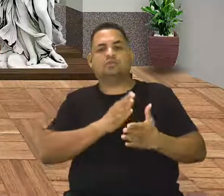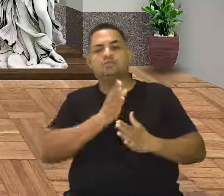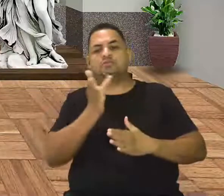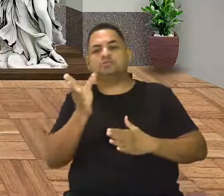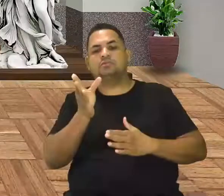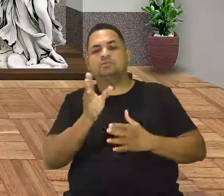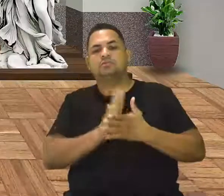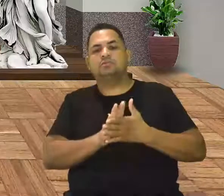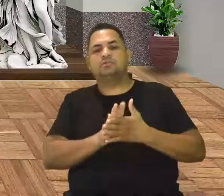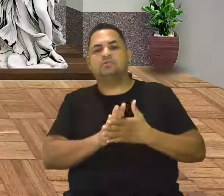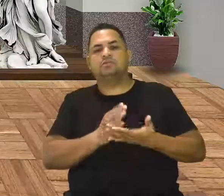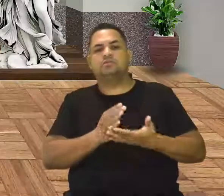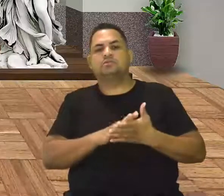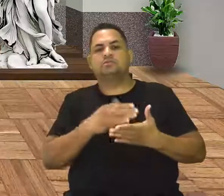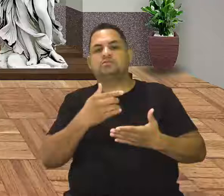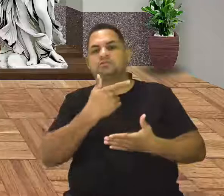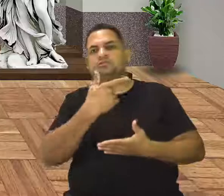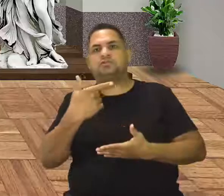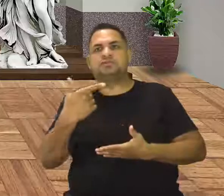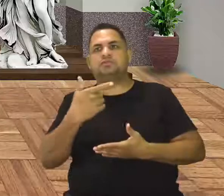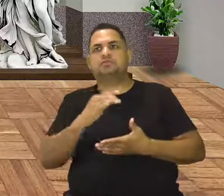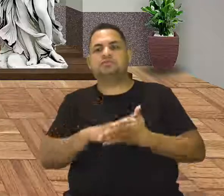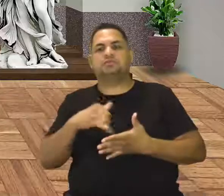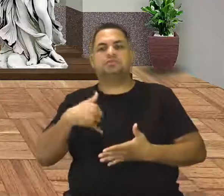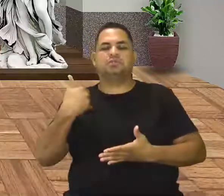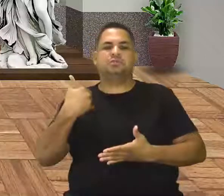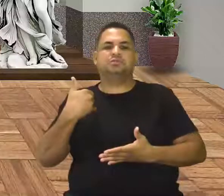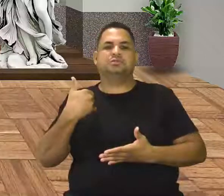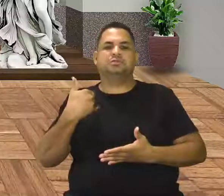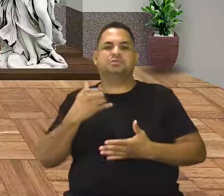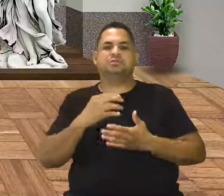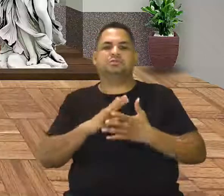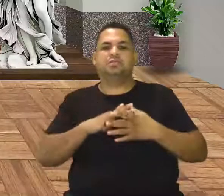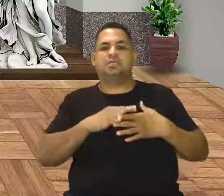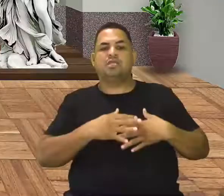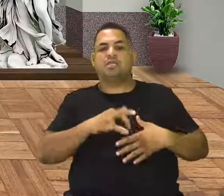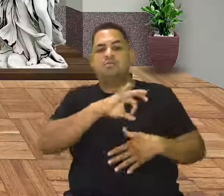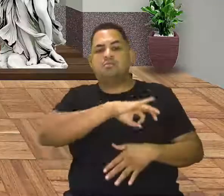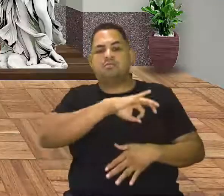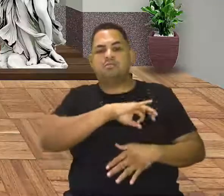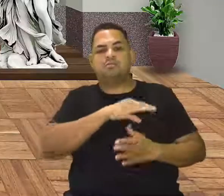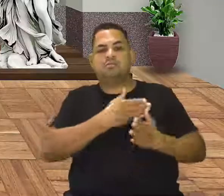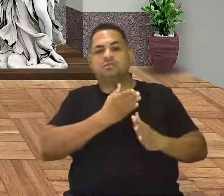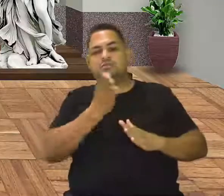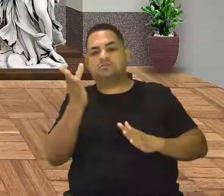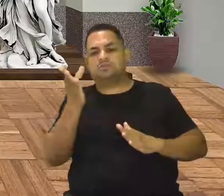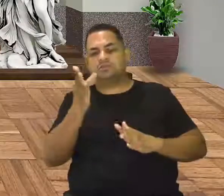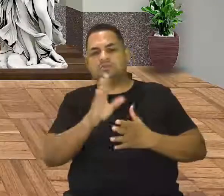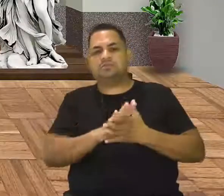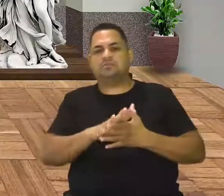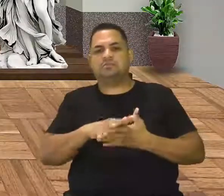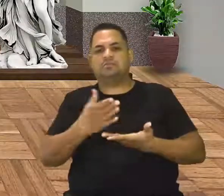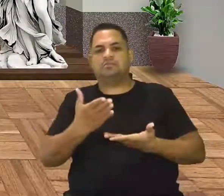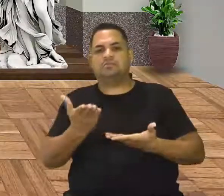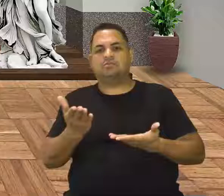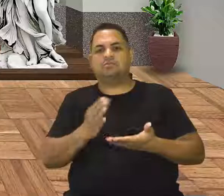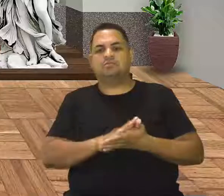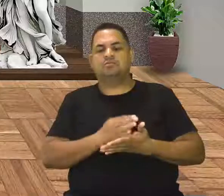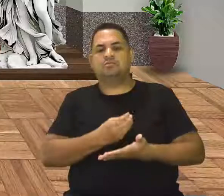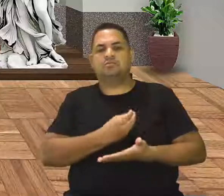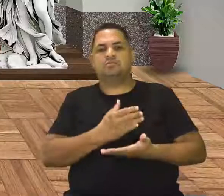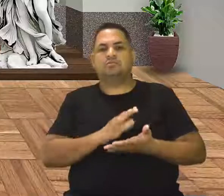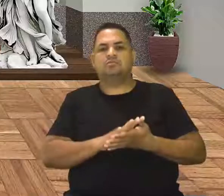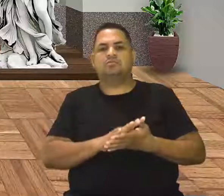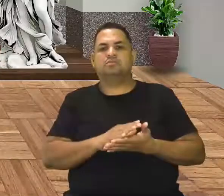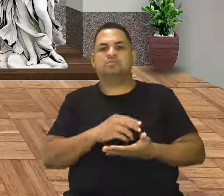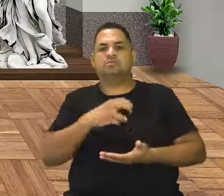embora. O cara jovem, seus 22, 23 anos, era policial aqui e se mandou para lá. Está lá, vivendo a vida.